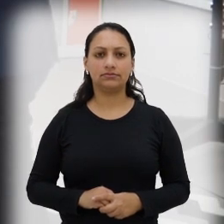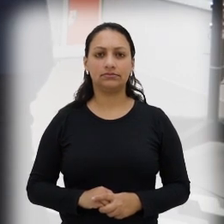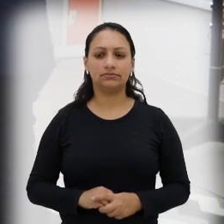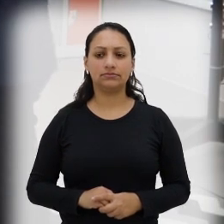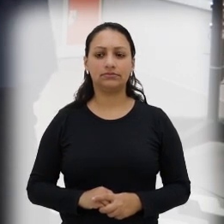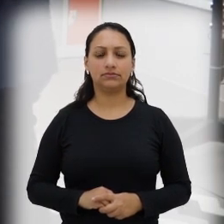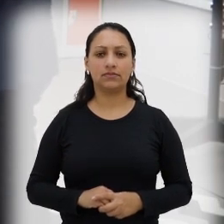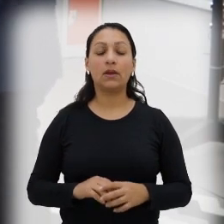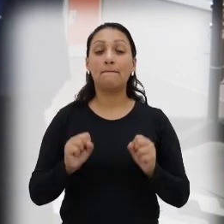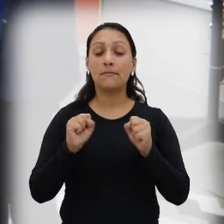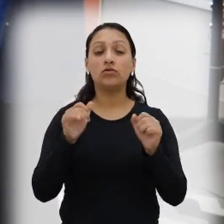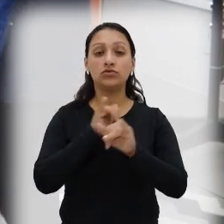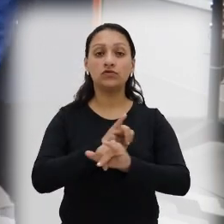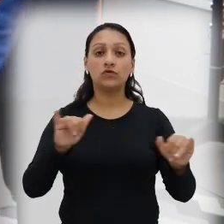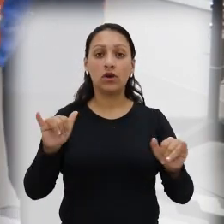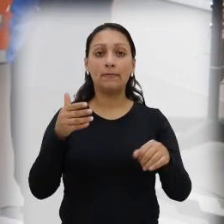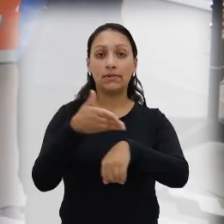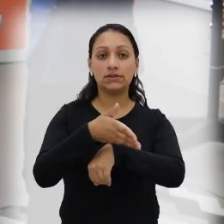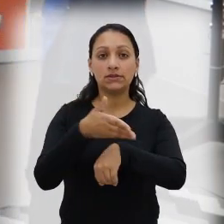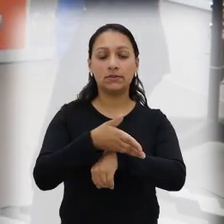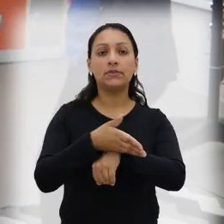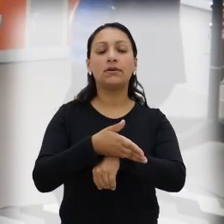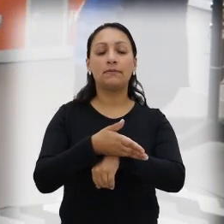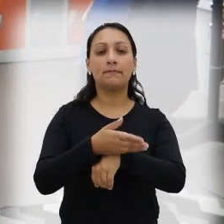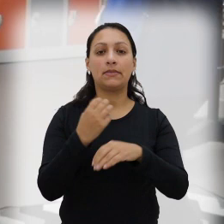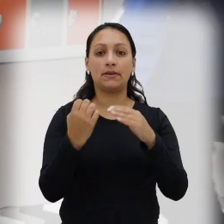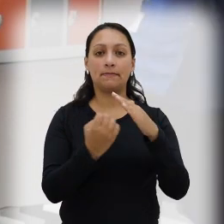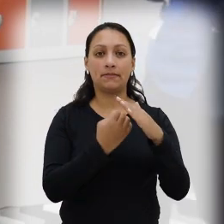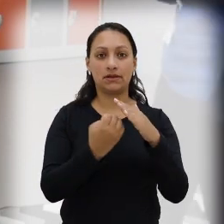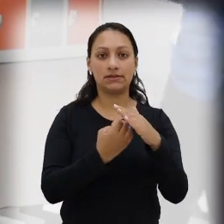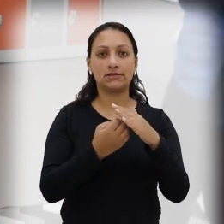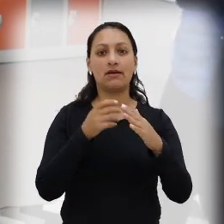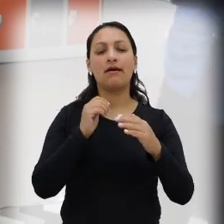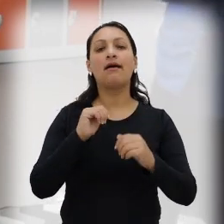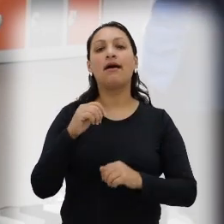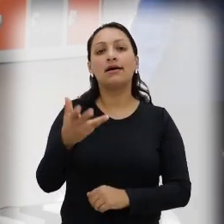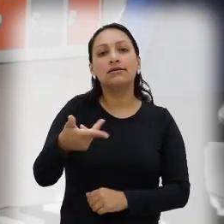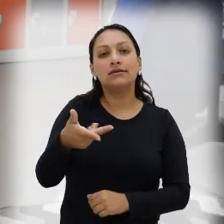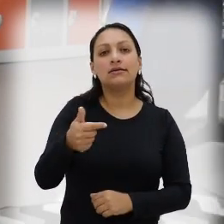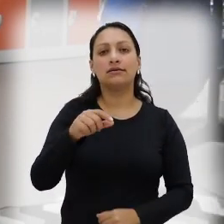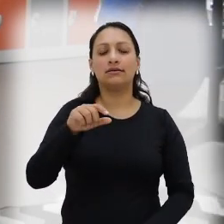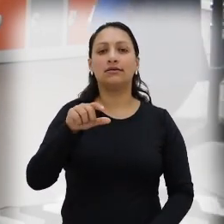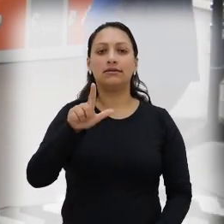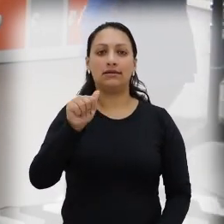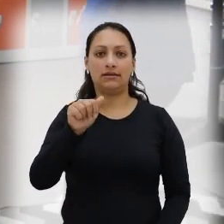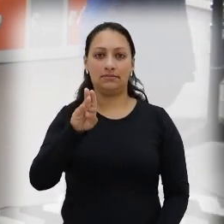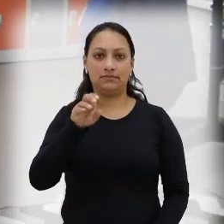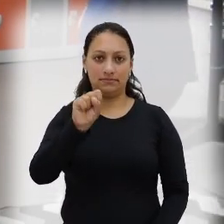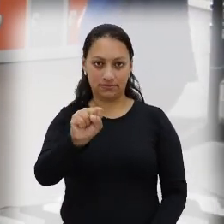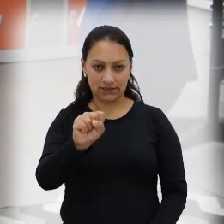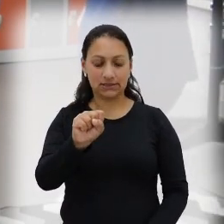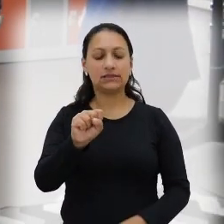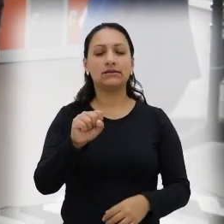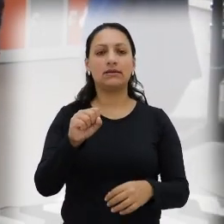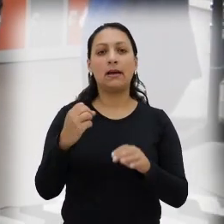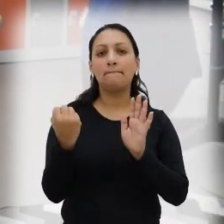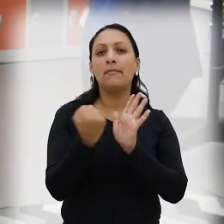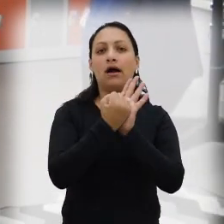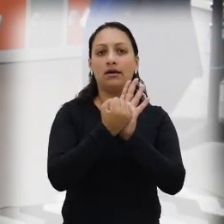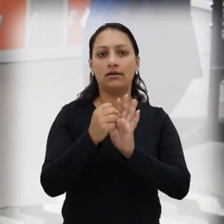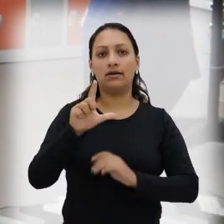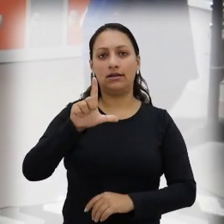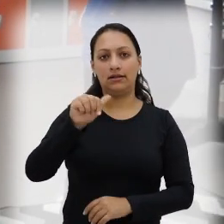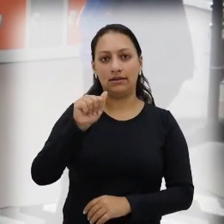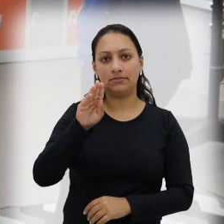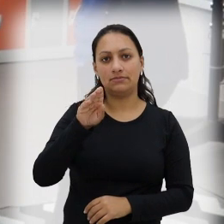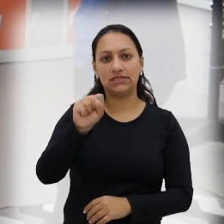Tu pode divulgar que tu participa como uma empresa acelerada do Labs. Isso é ok. Com a marca do Labs, com a marca